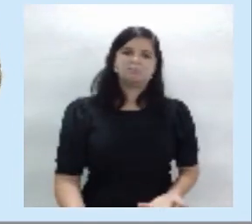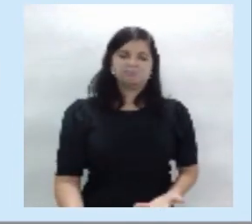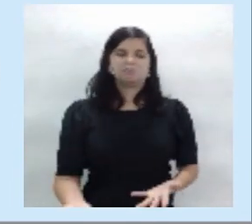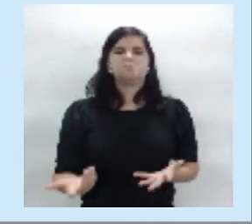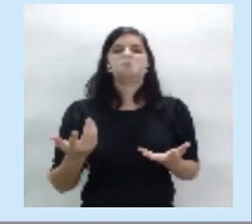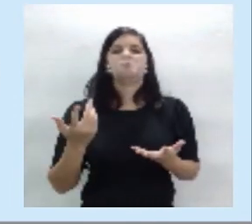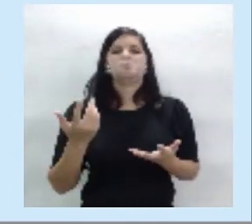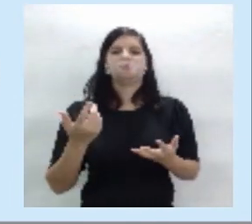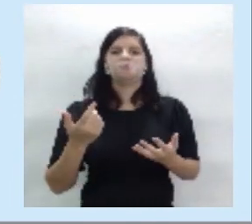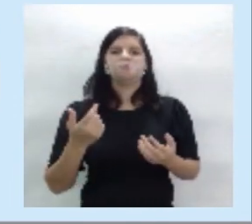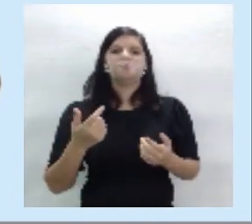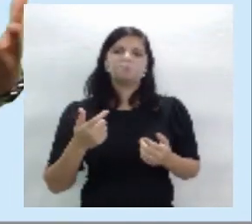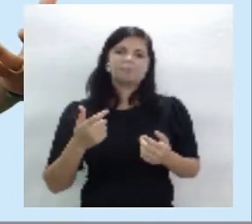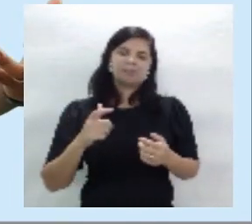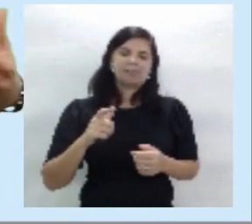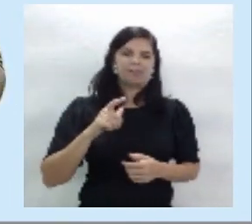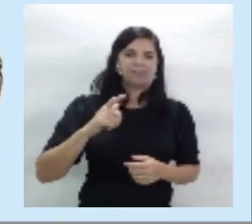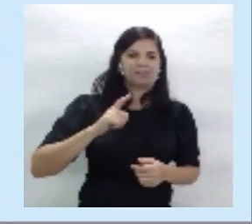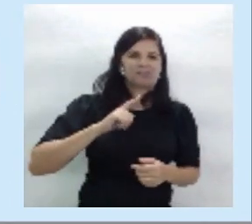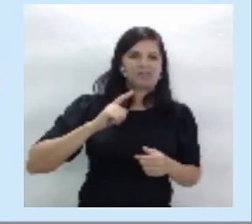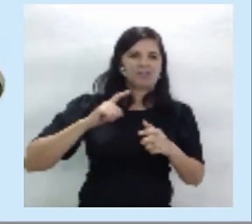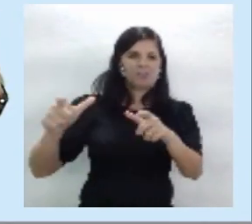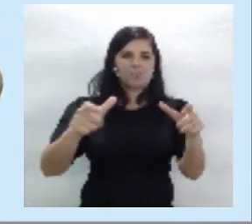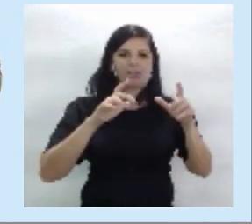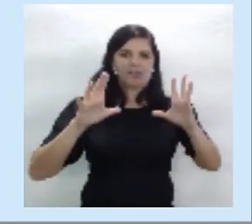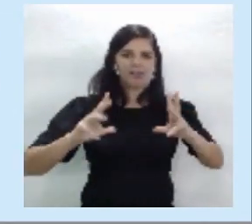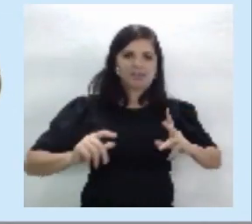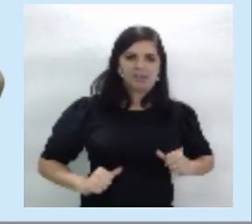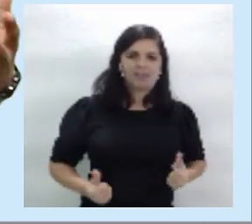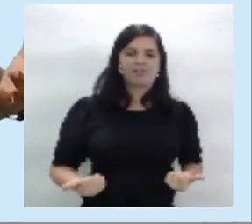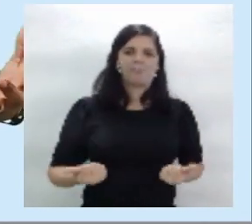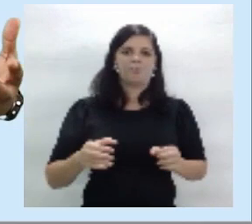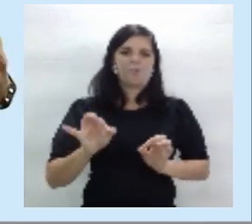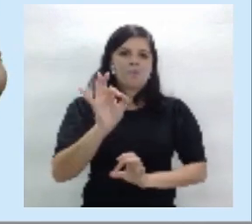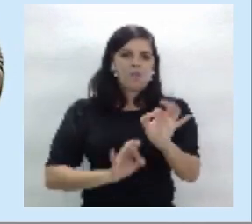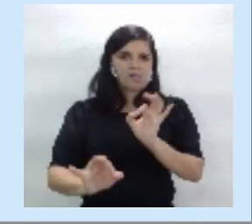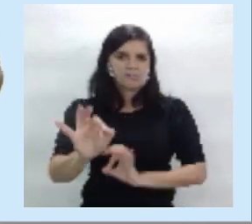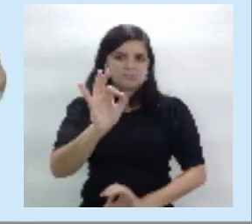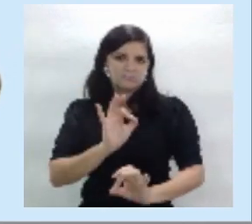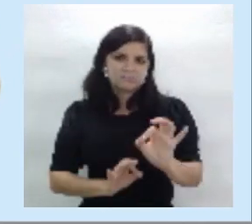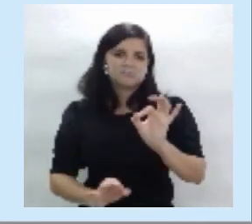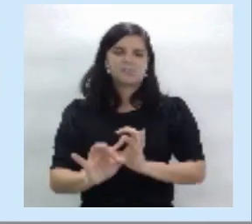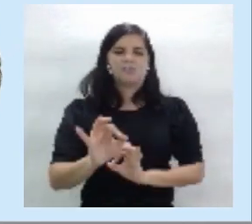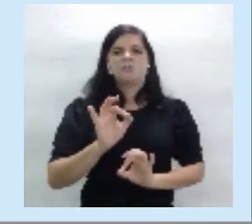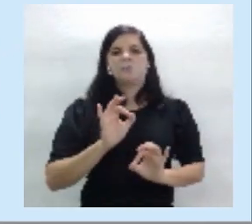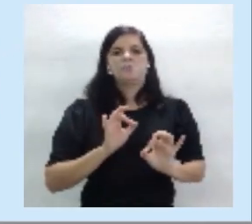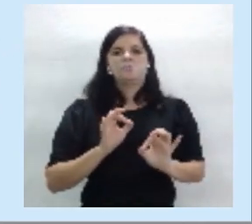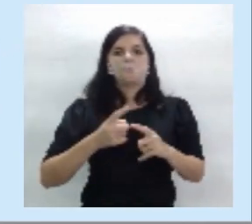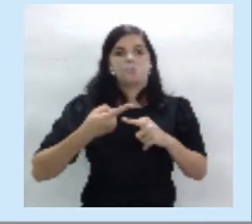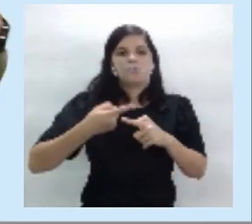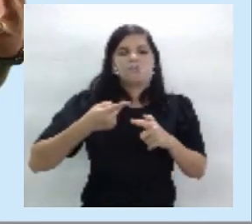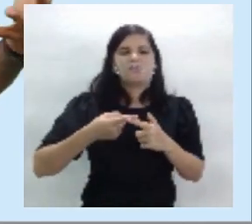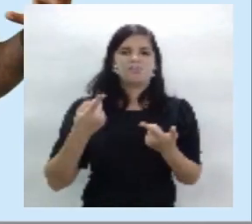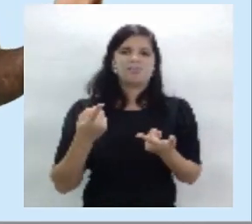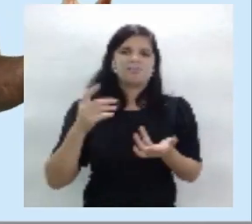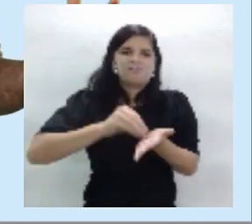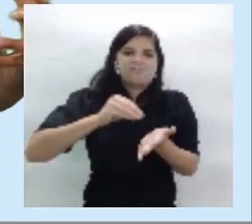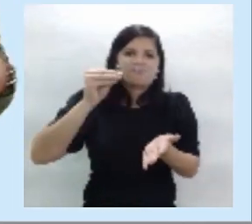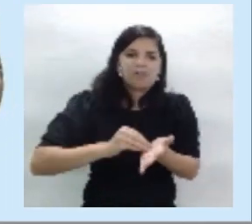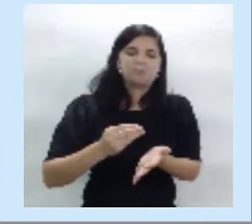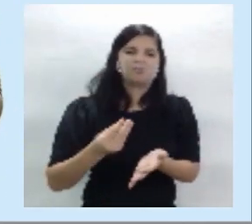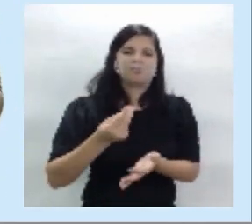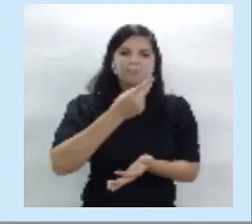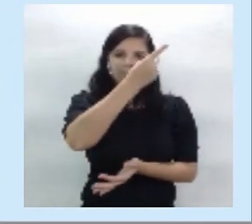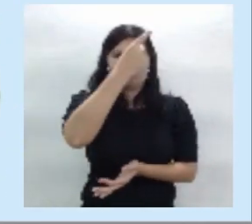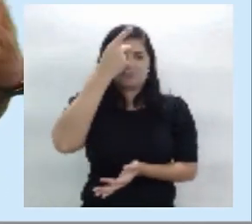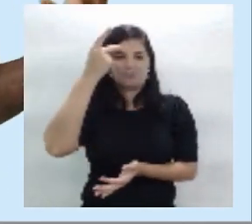a gente ter um ambiente limpo, a gente ter um ambiente organizado, uma vez que, além de existir a quantidade de pessoas,